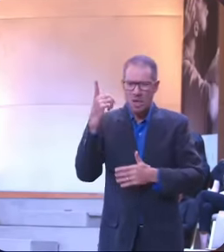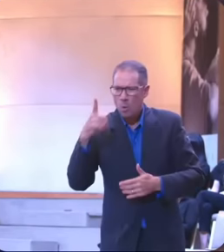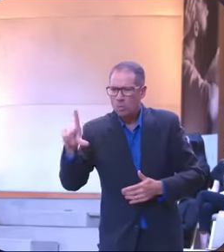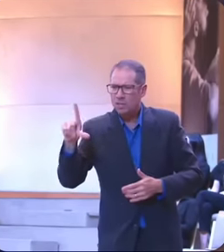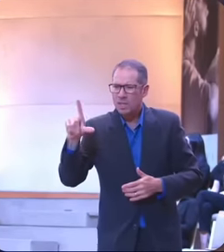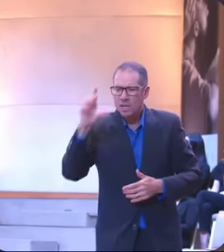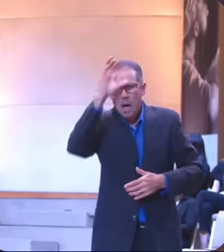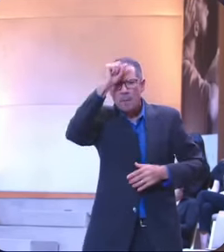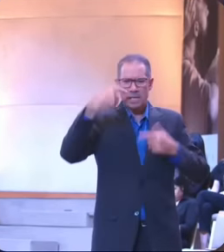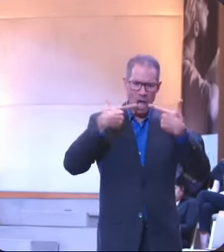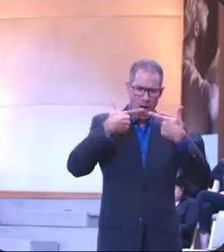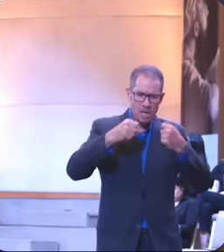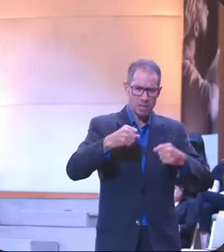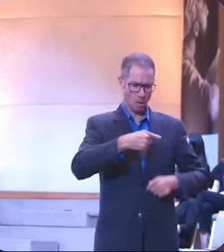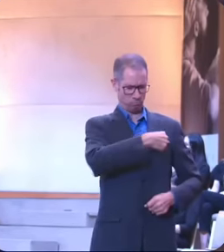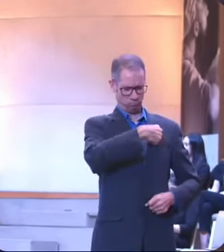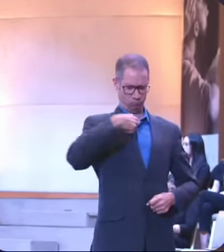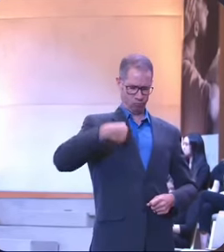o chinês.